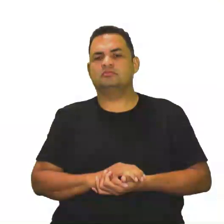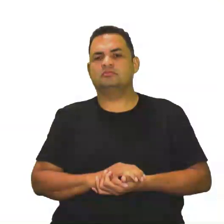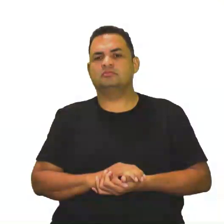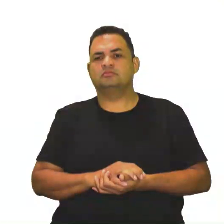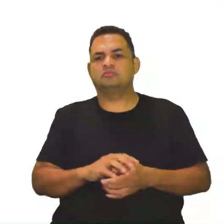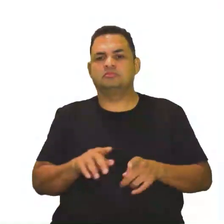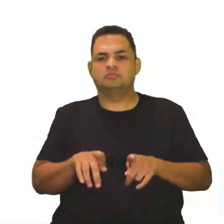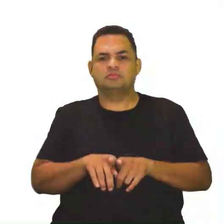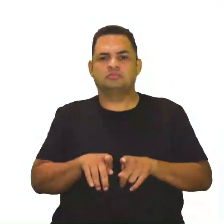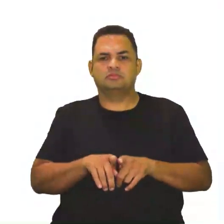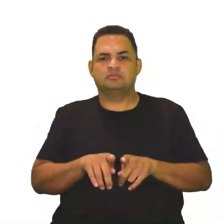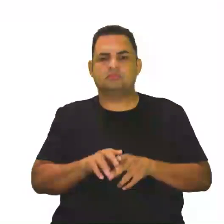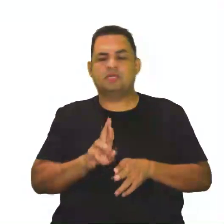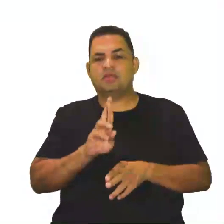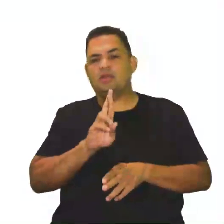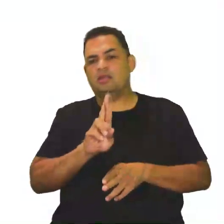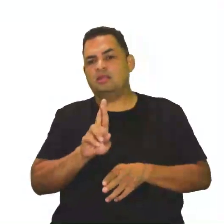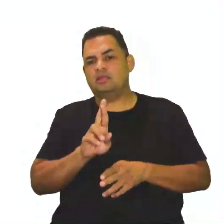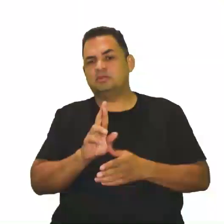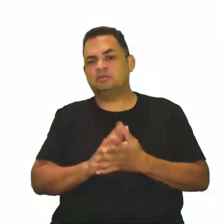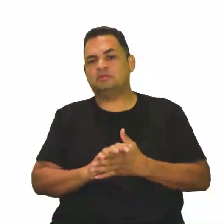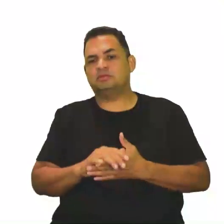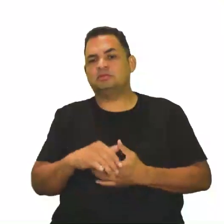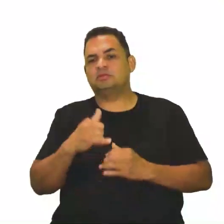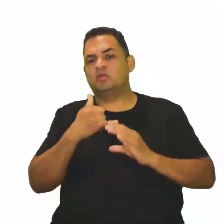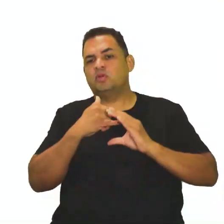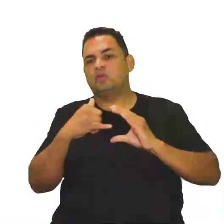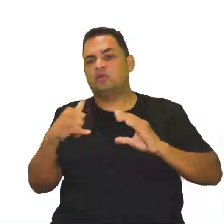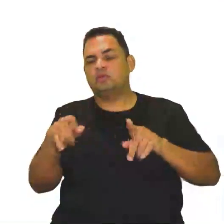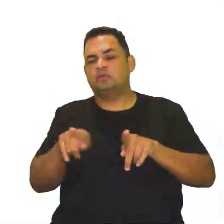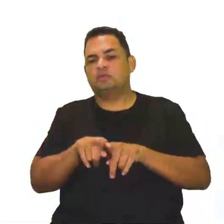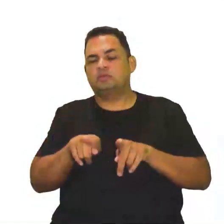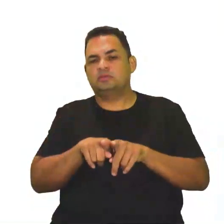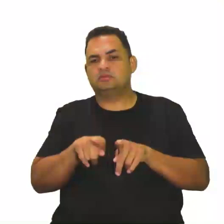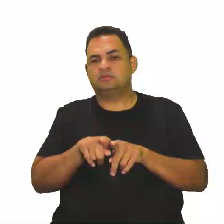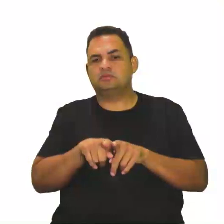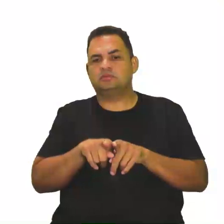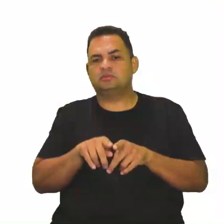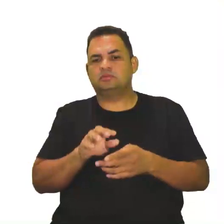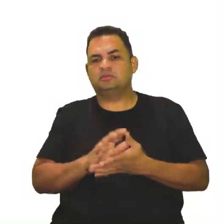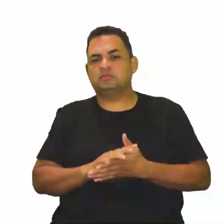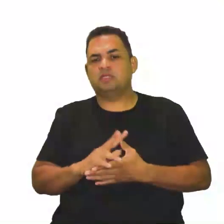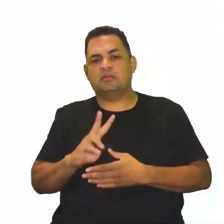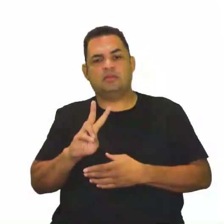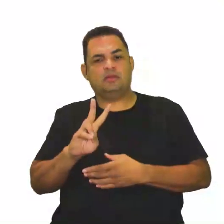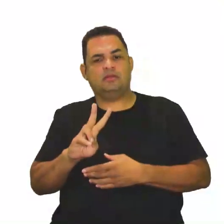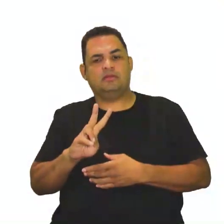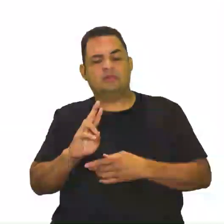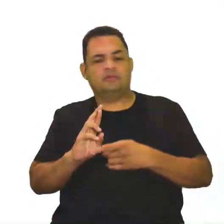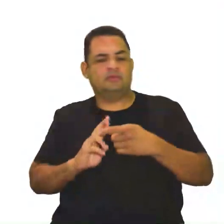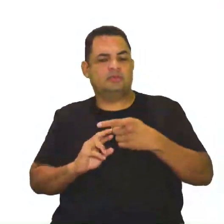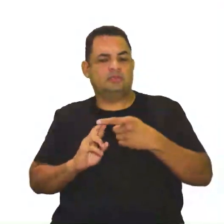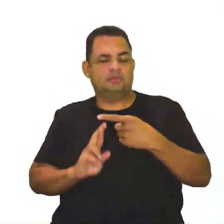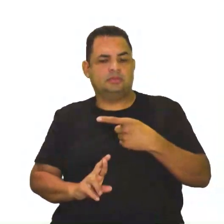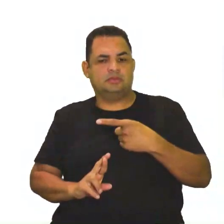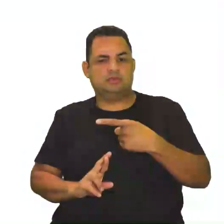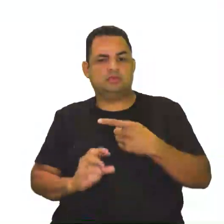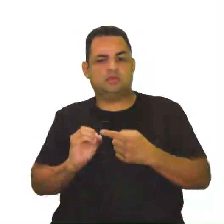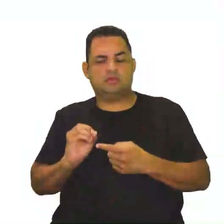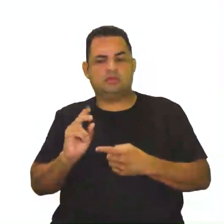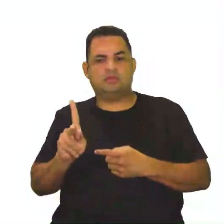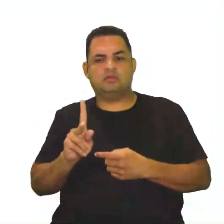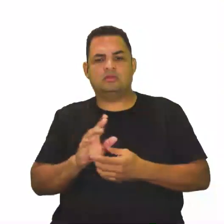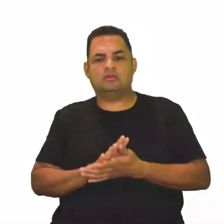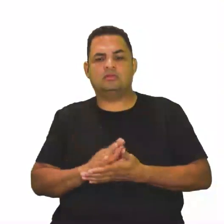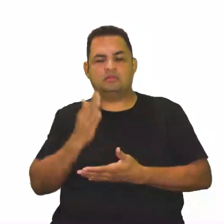Podemos calcular pela resistência e corrente. E também podemos calcular pela tensão e pela resistência,